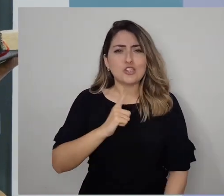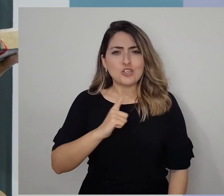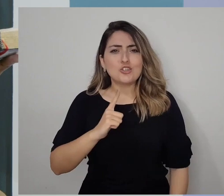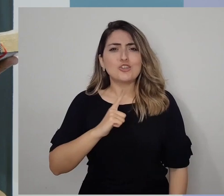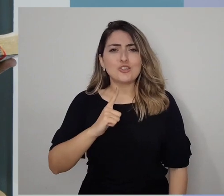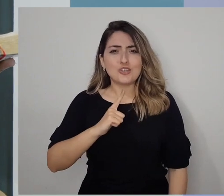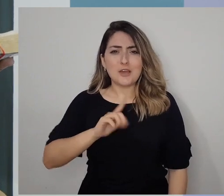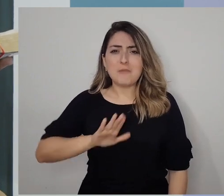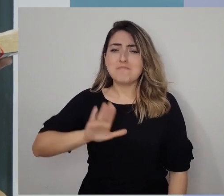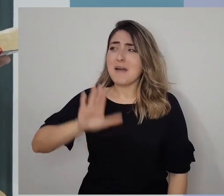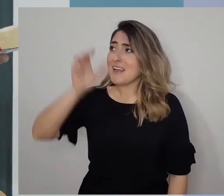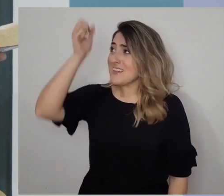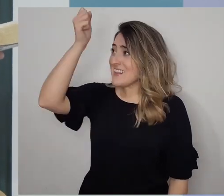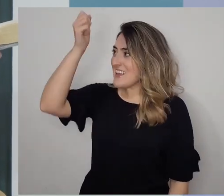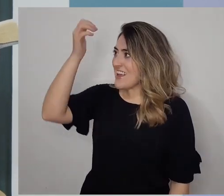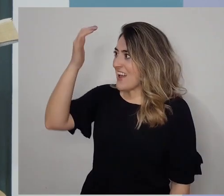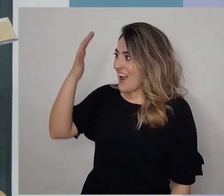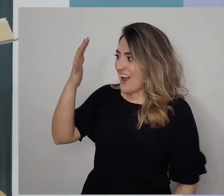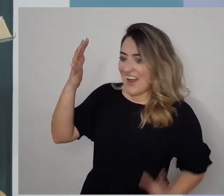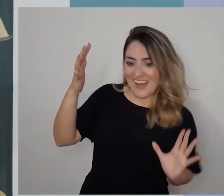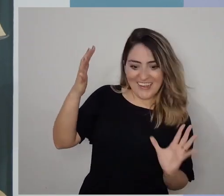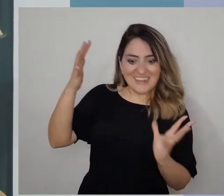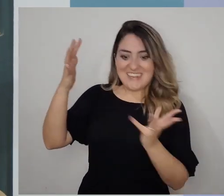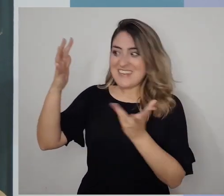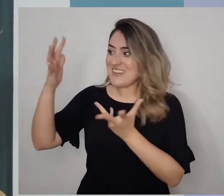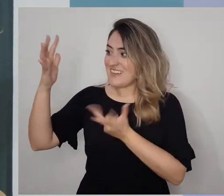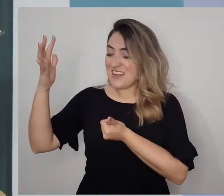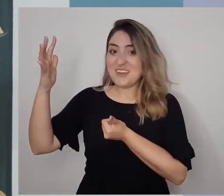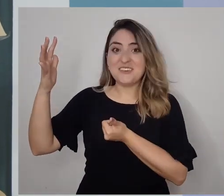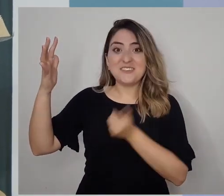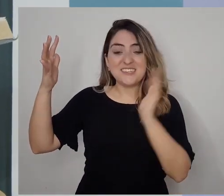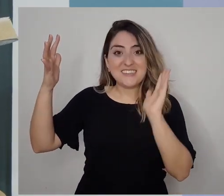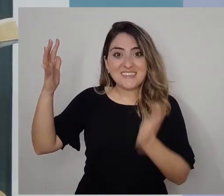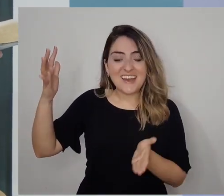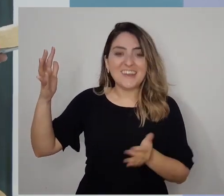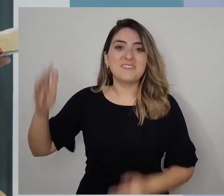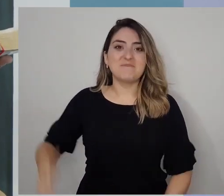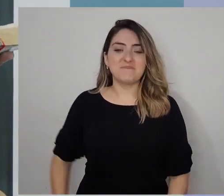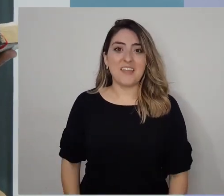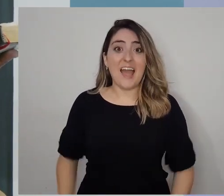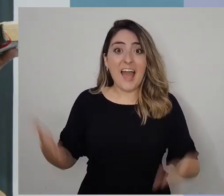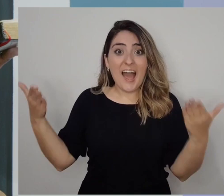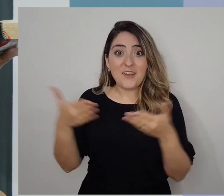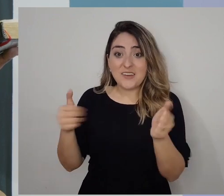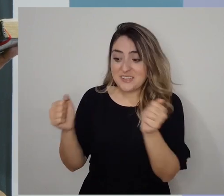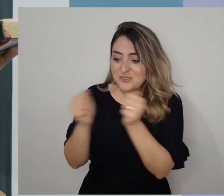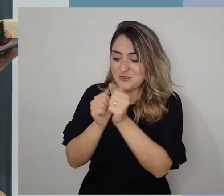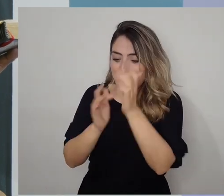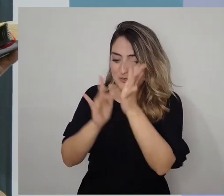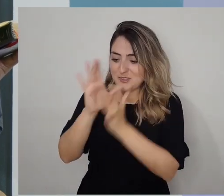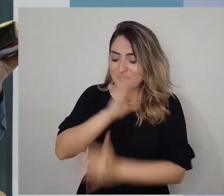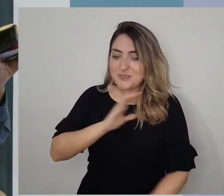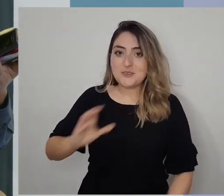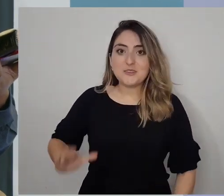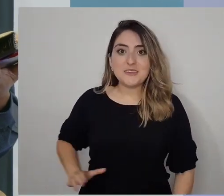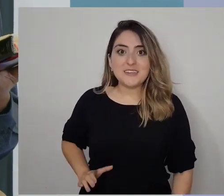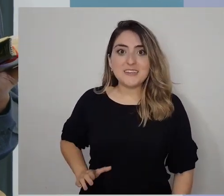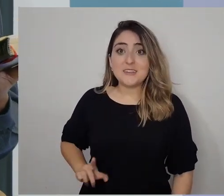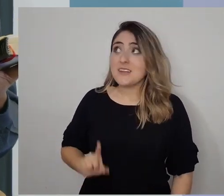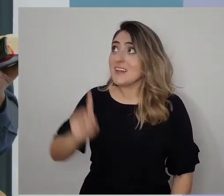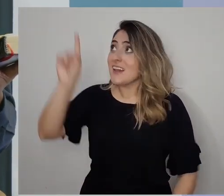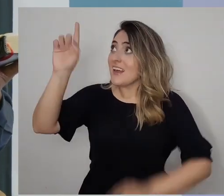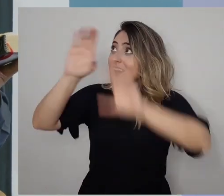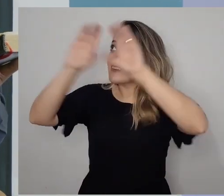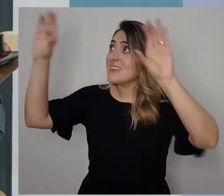Pela graça vocês são salvos. E juntamente com Ele nos ressuscitou, e com Ele nos fez assentar nas